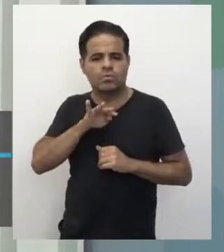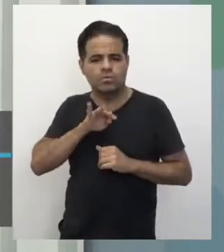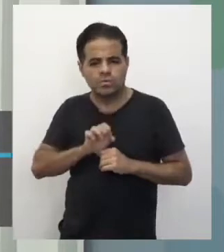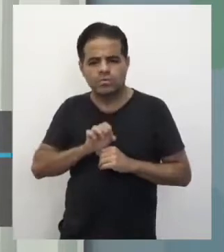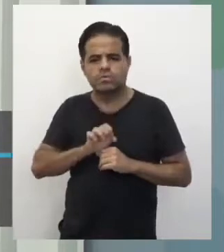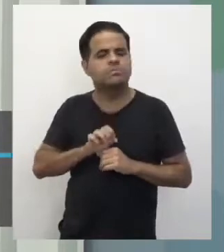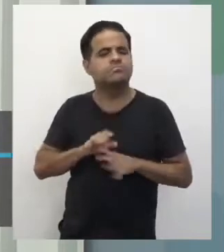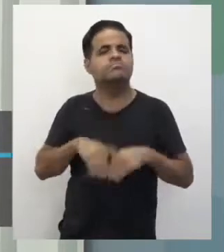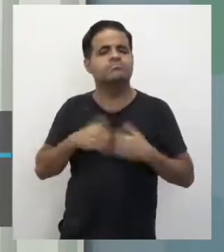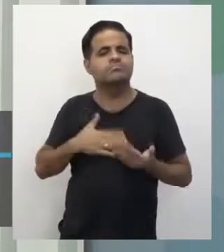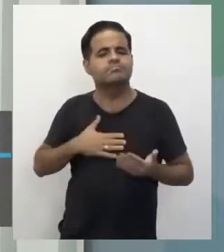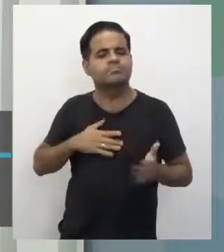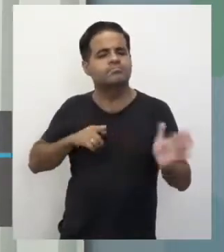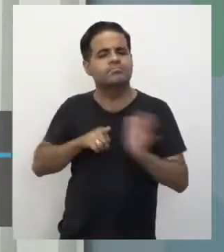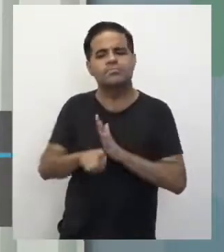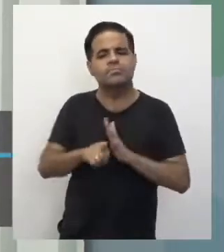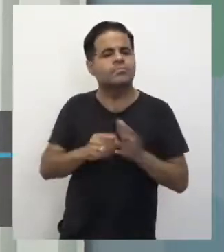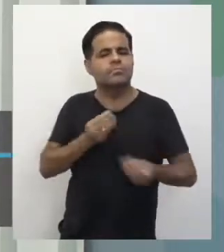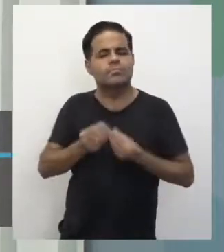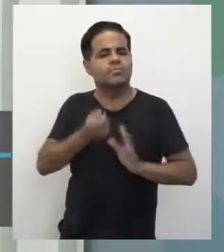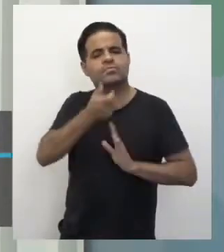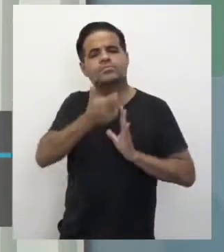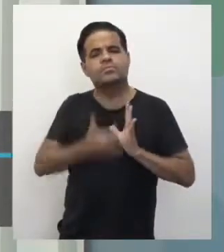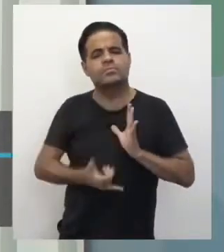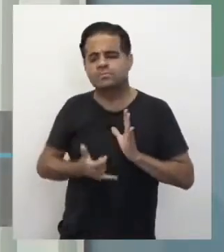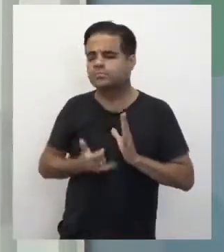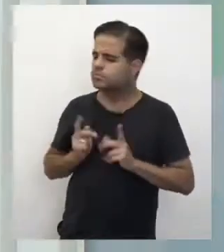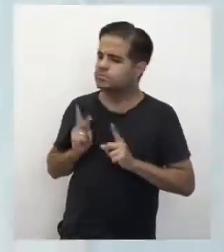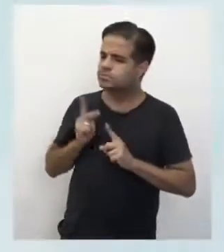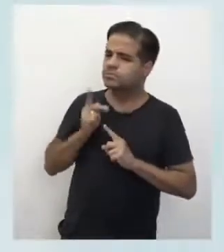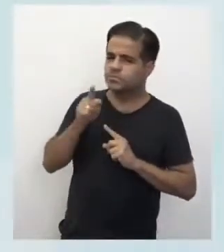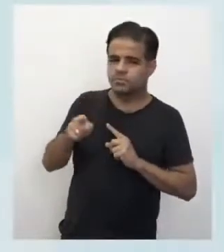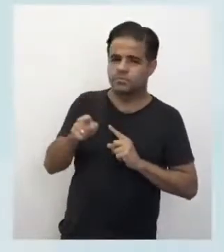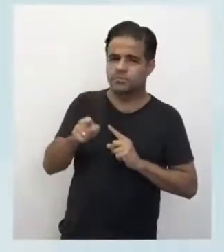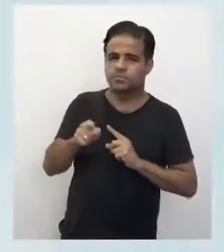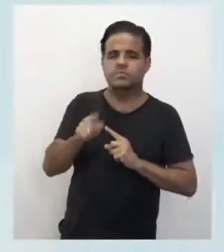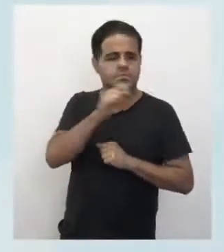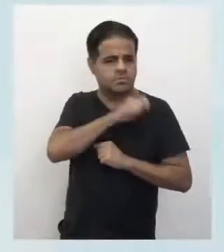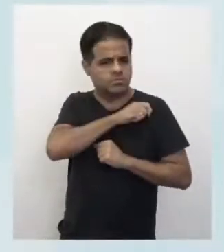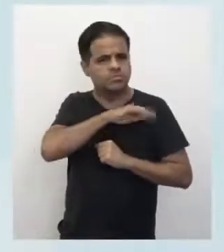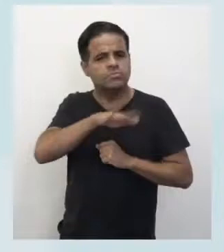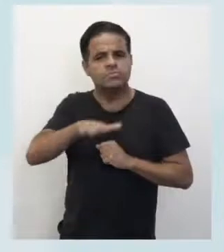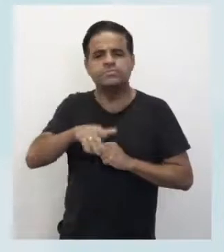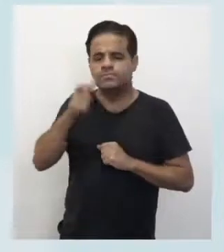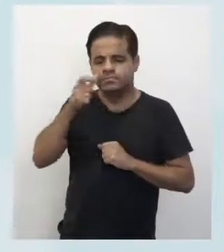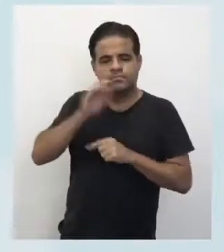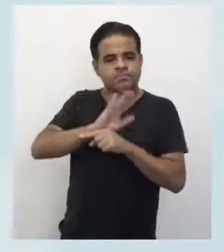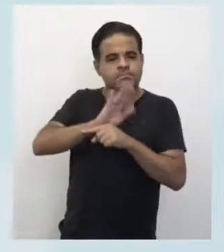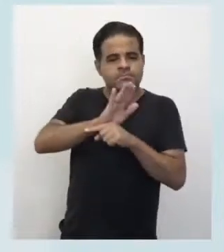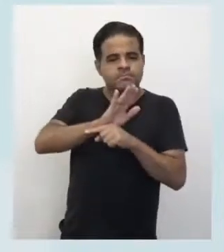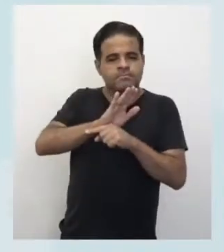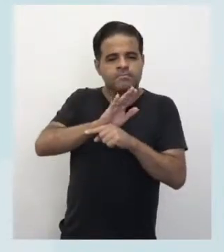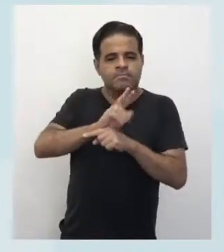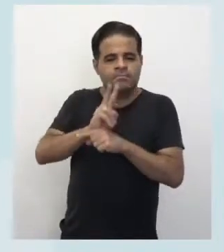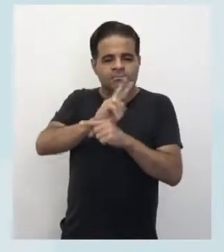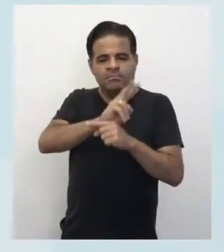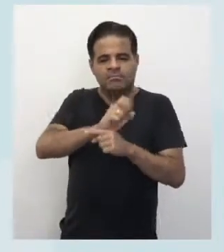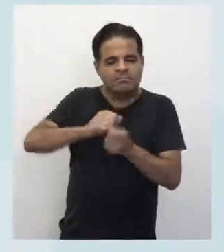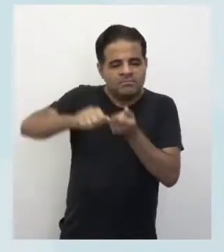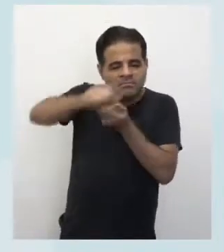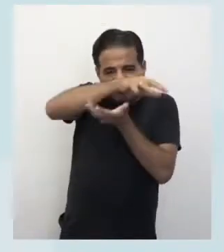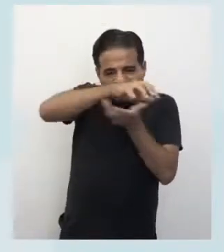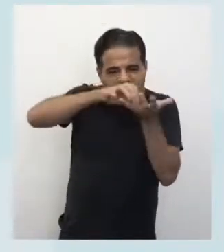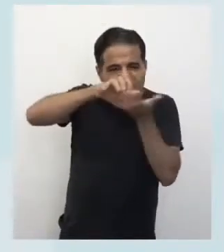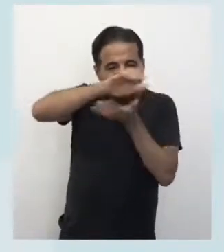é o seguinte: como você descreveria este personagem? Você é aluno que já assistiu aí filmes aí dos Guardiões da Galáxia,